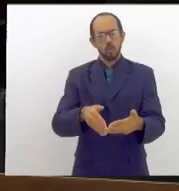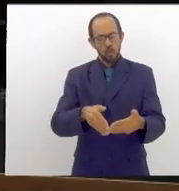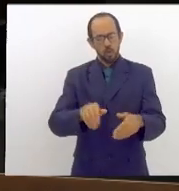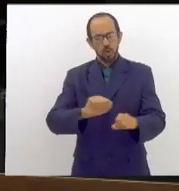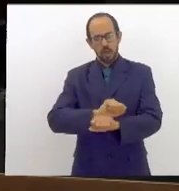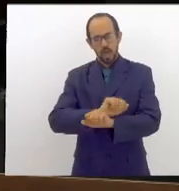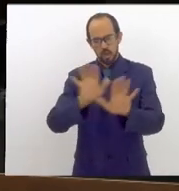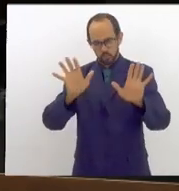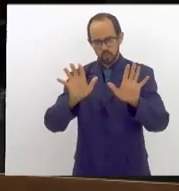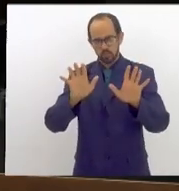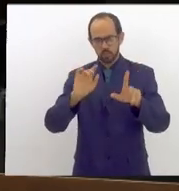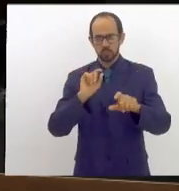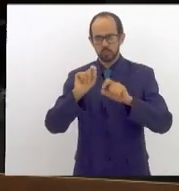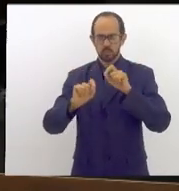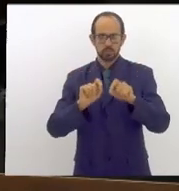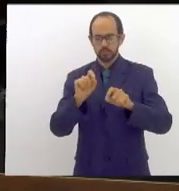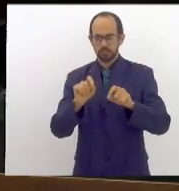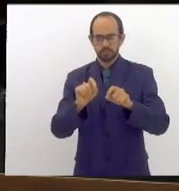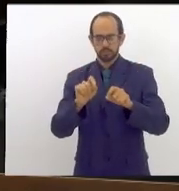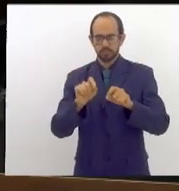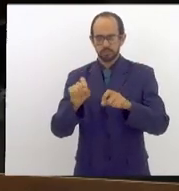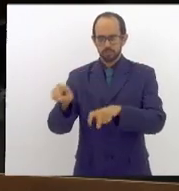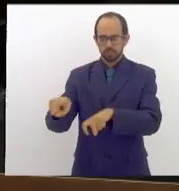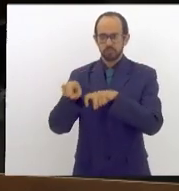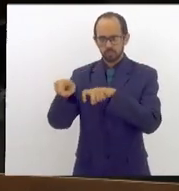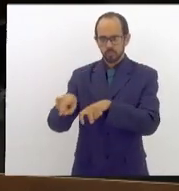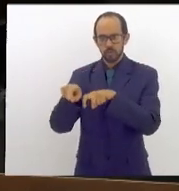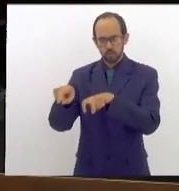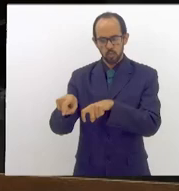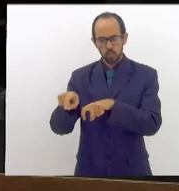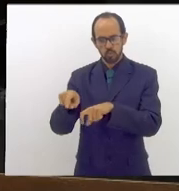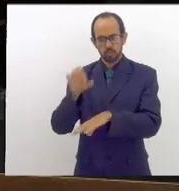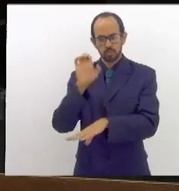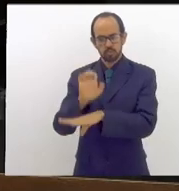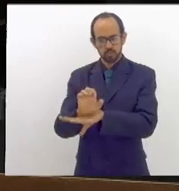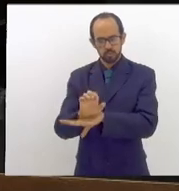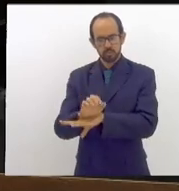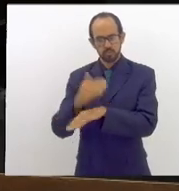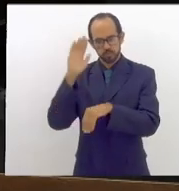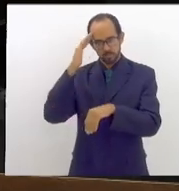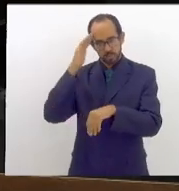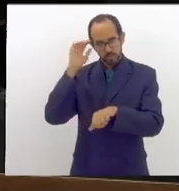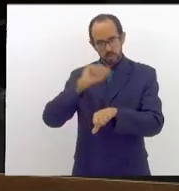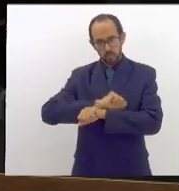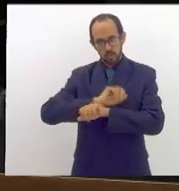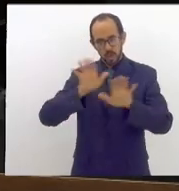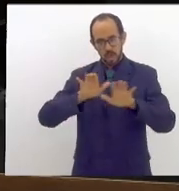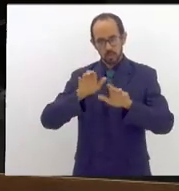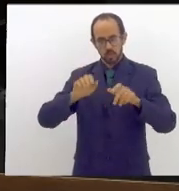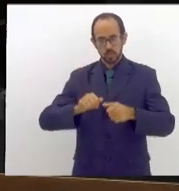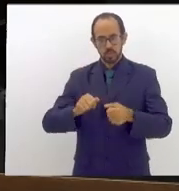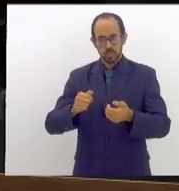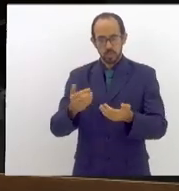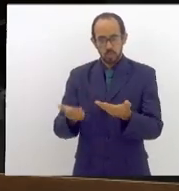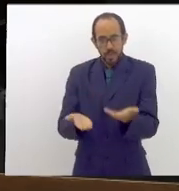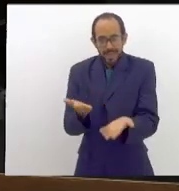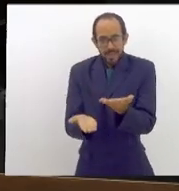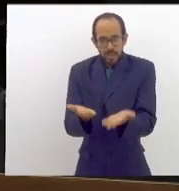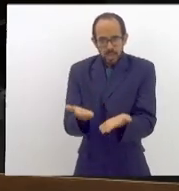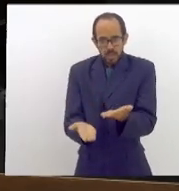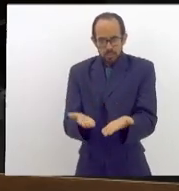clara por interior do nosso Estado entendendo que Harmonia da capital da região